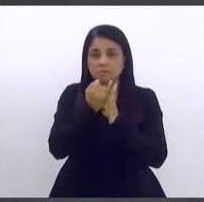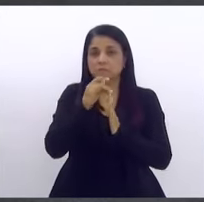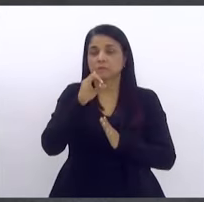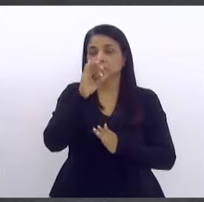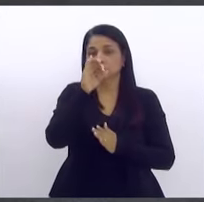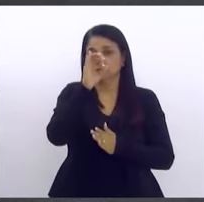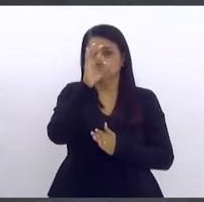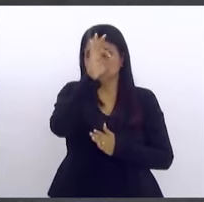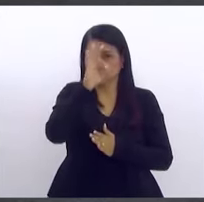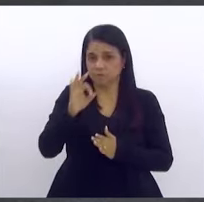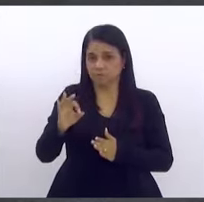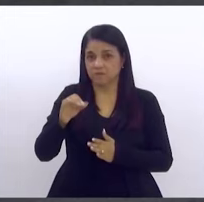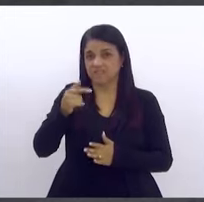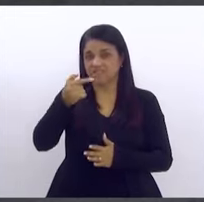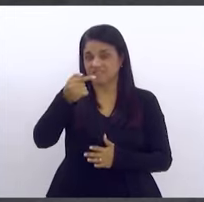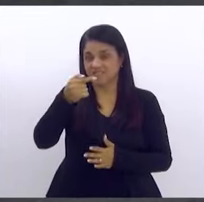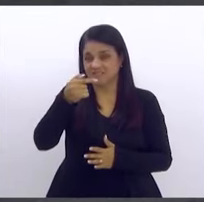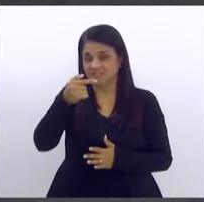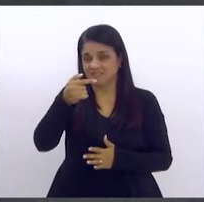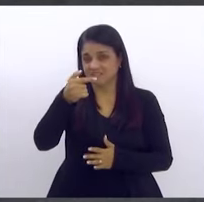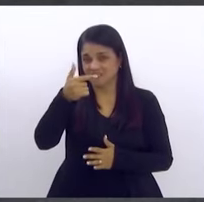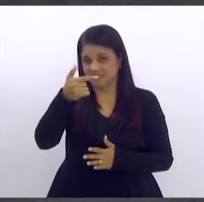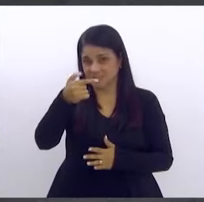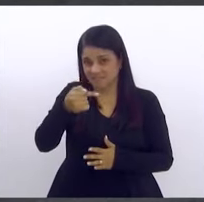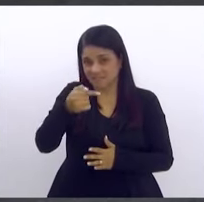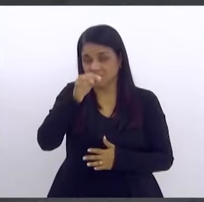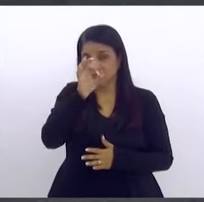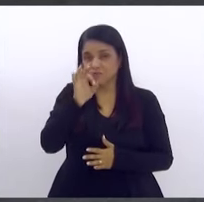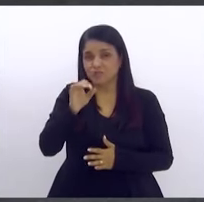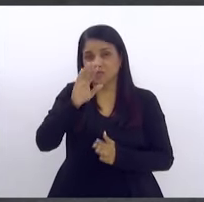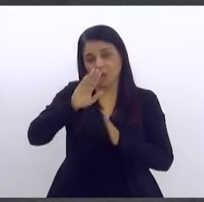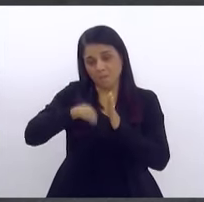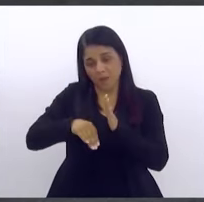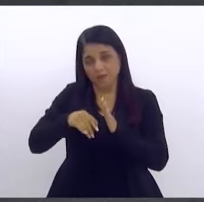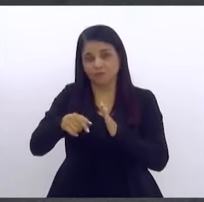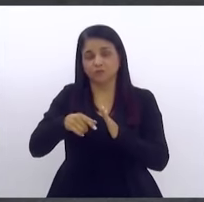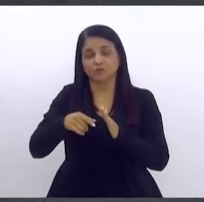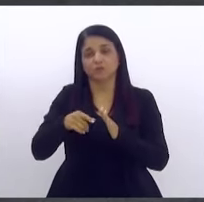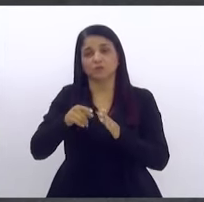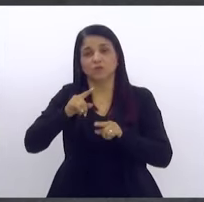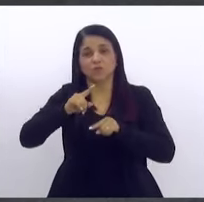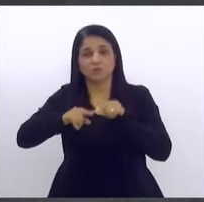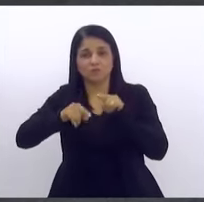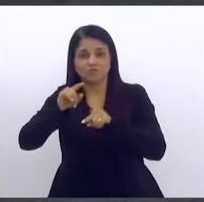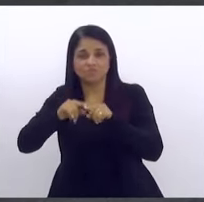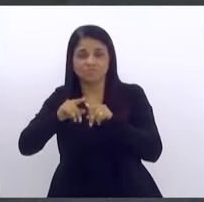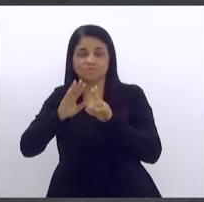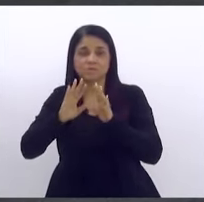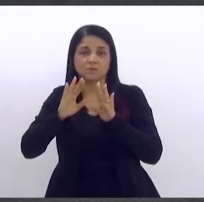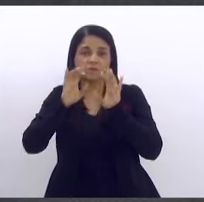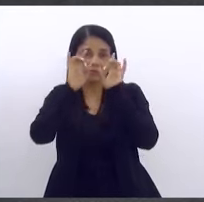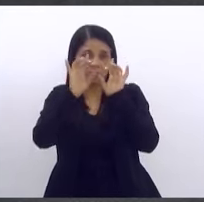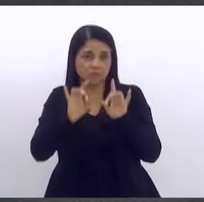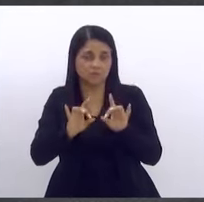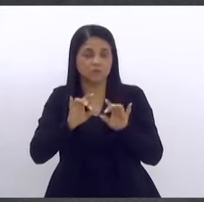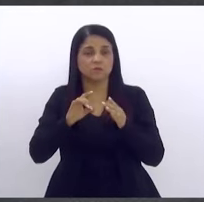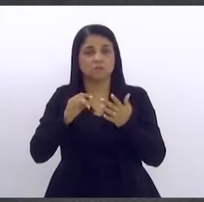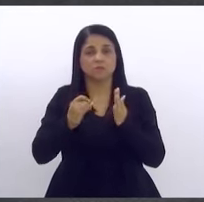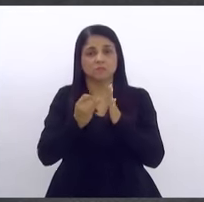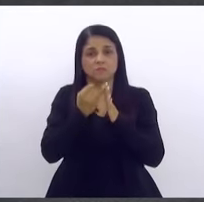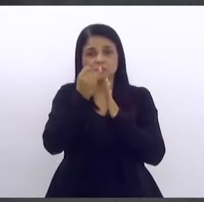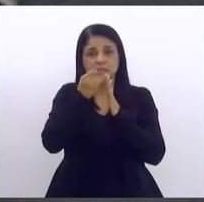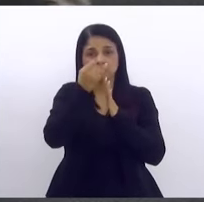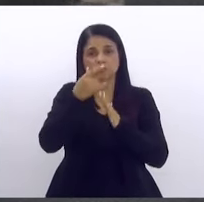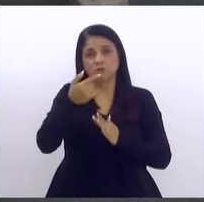a 17%, com exceção dos produtos especificados pelo inciso 7